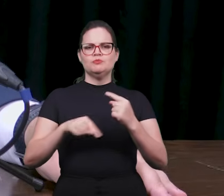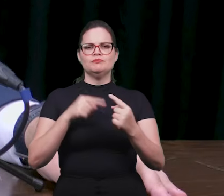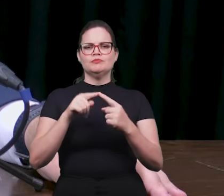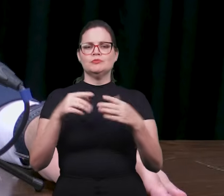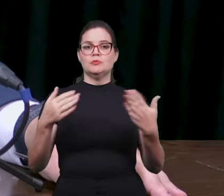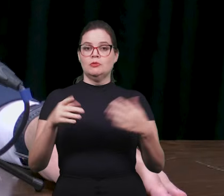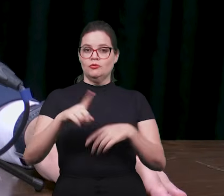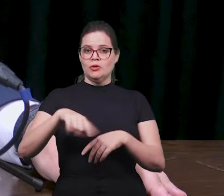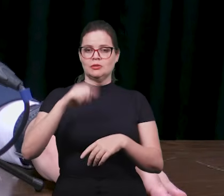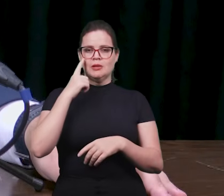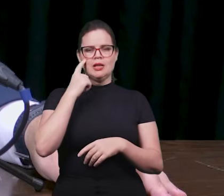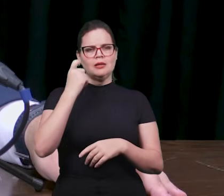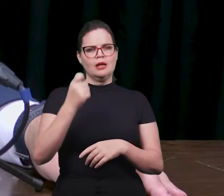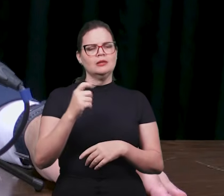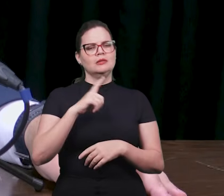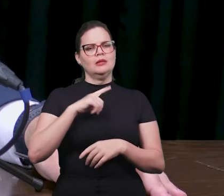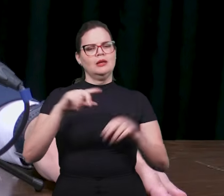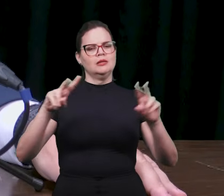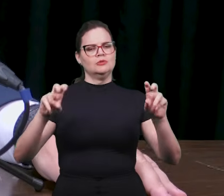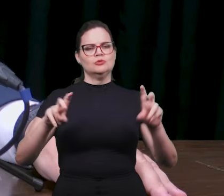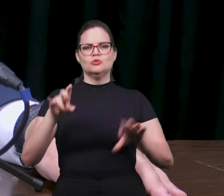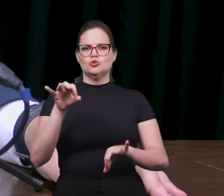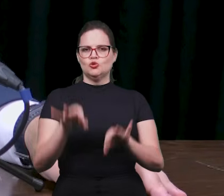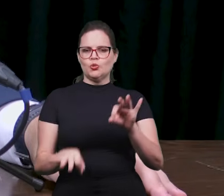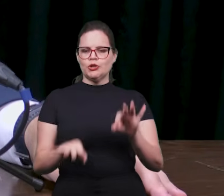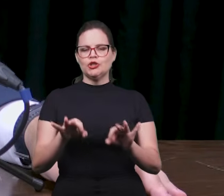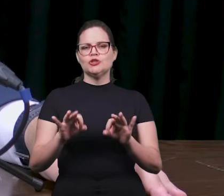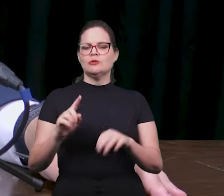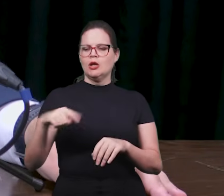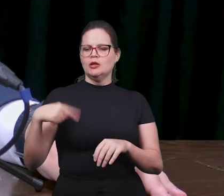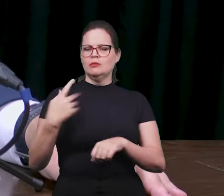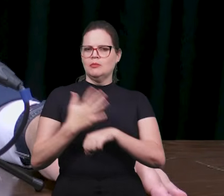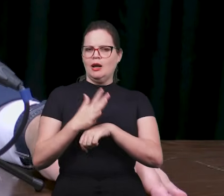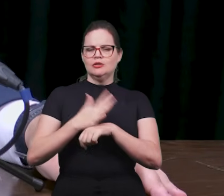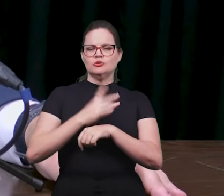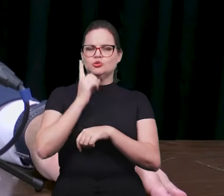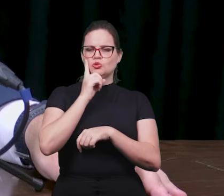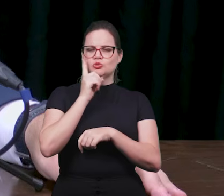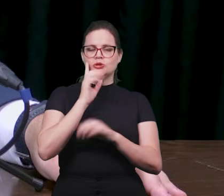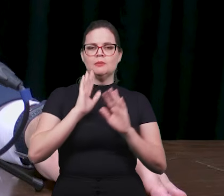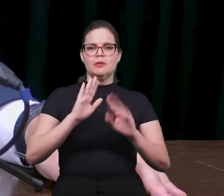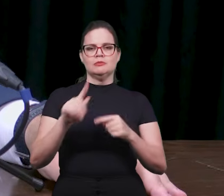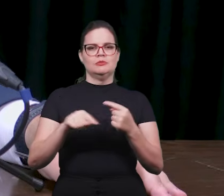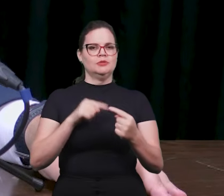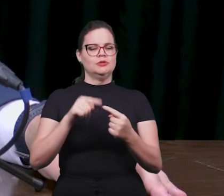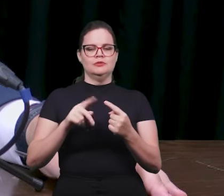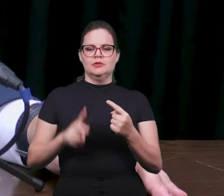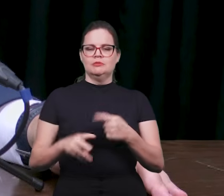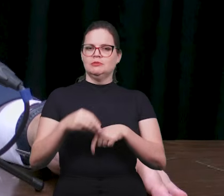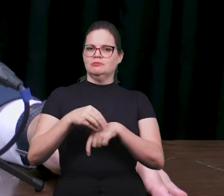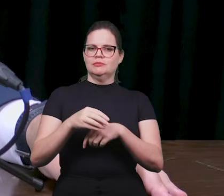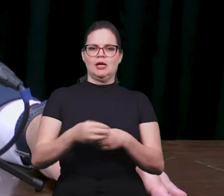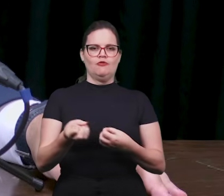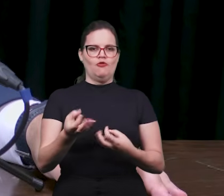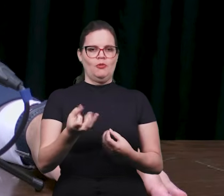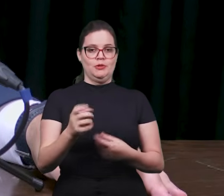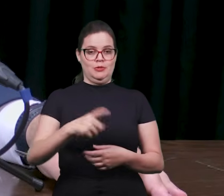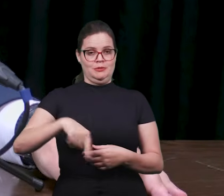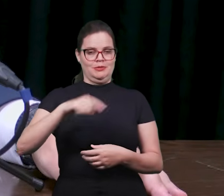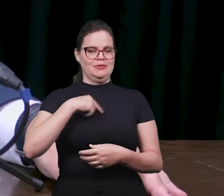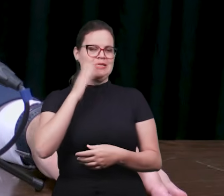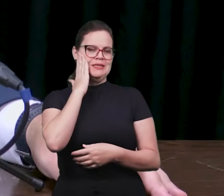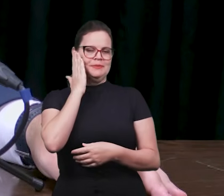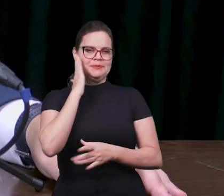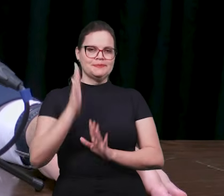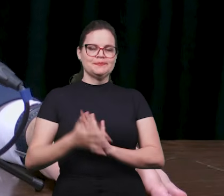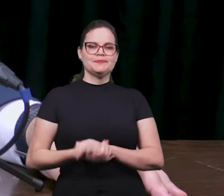você, onde nós aqui tratamos de temas jurídicos do nosso dia a dia, sempre com o objetivo de trazer mais informação para você